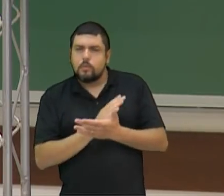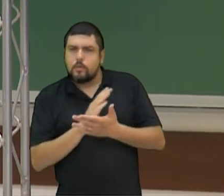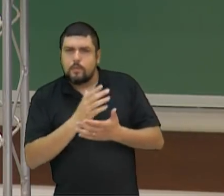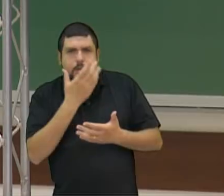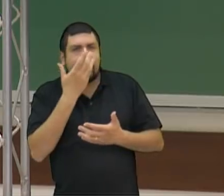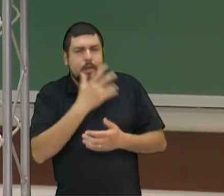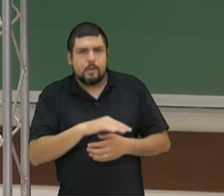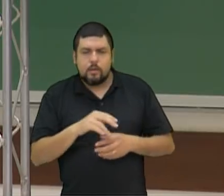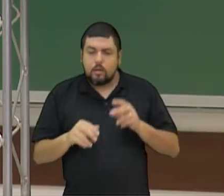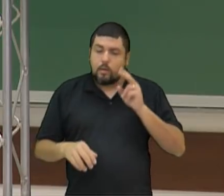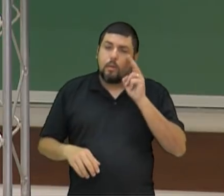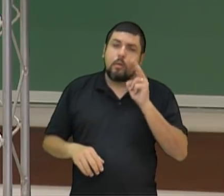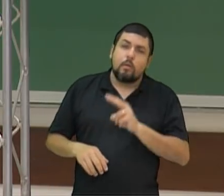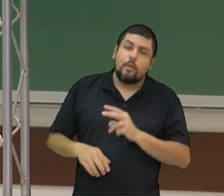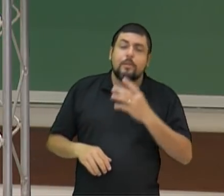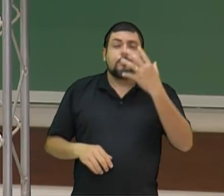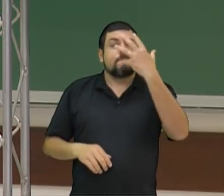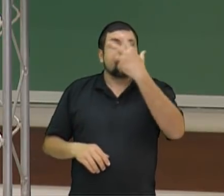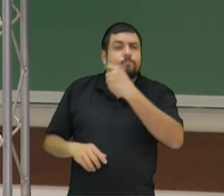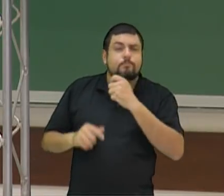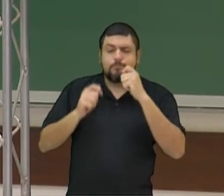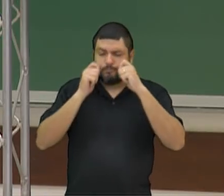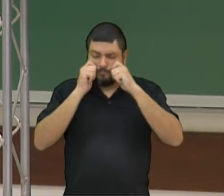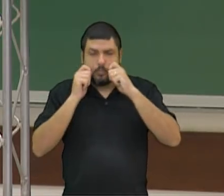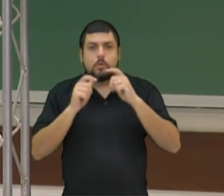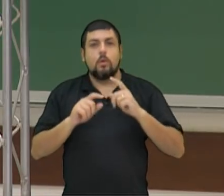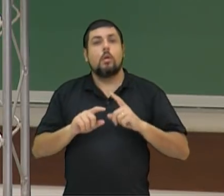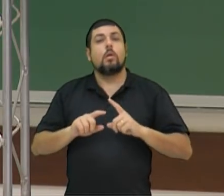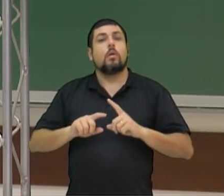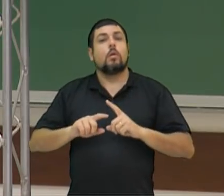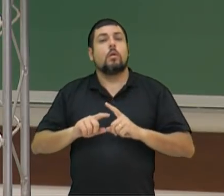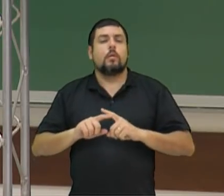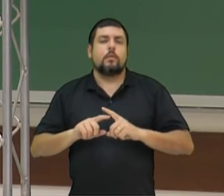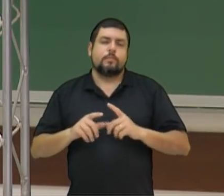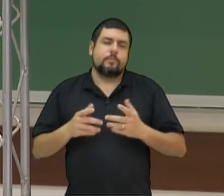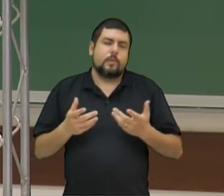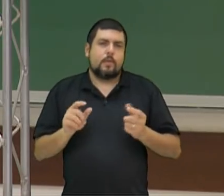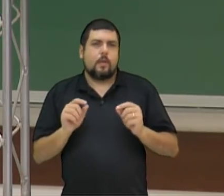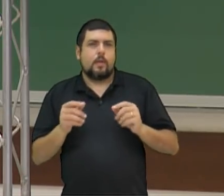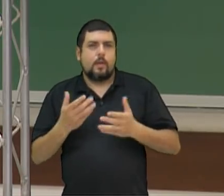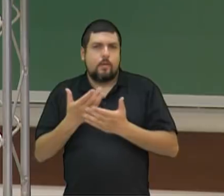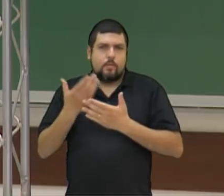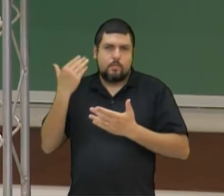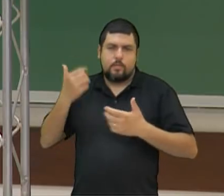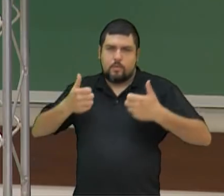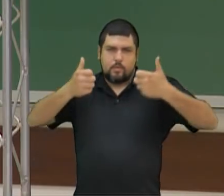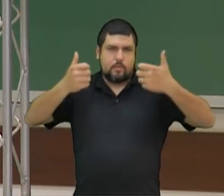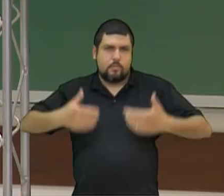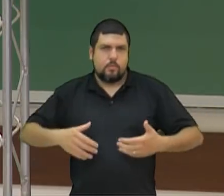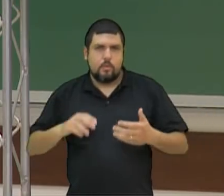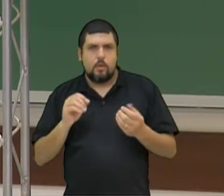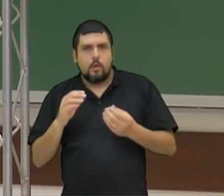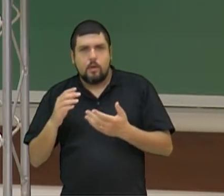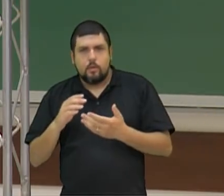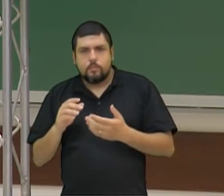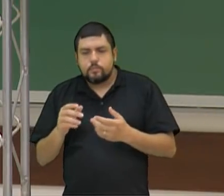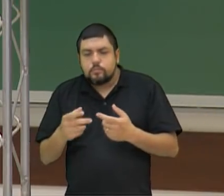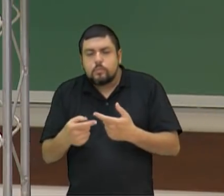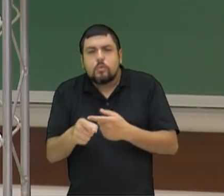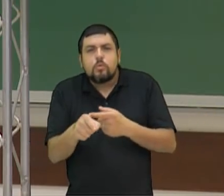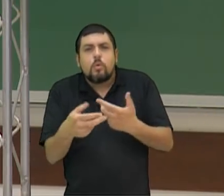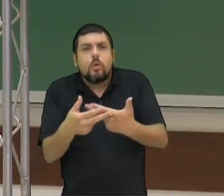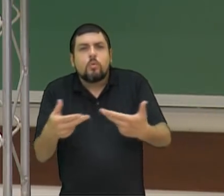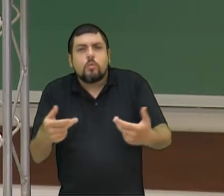de ver, às vezes acham bonitinho, né? Essa questão da estética a gente já discutiu na aula anterior. Às vezes uma coisa uma pessoa